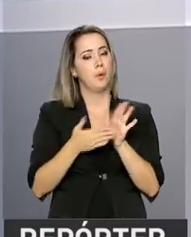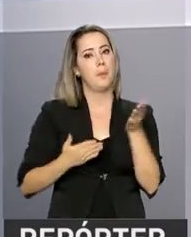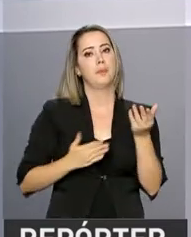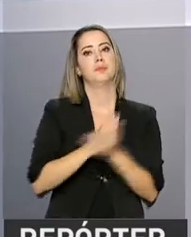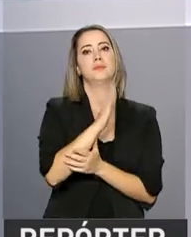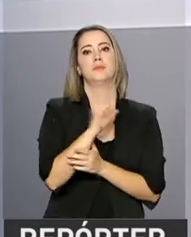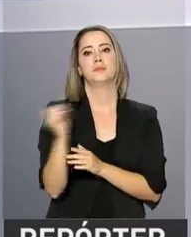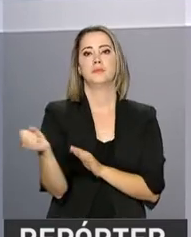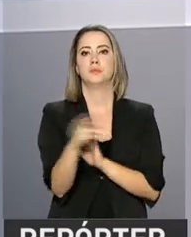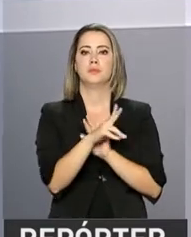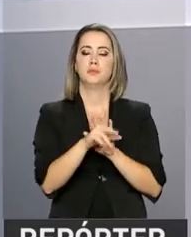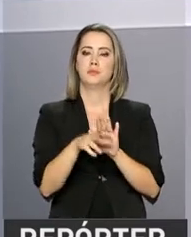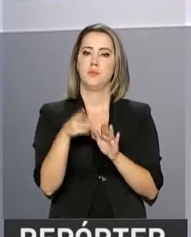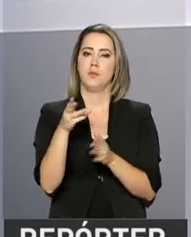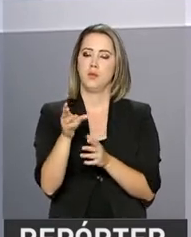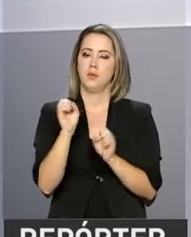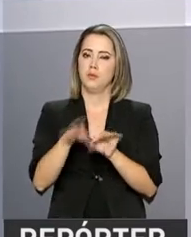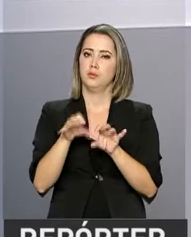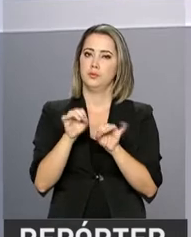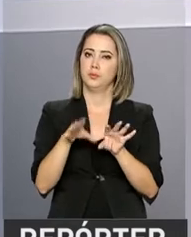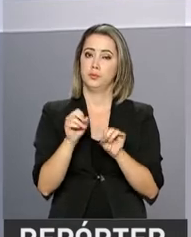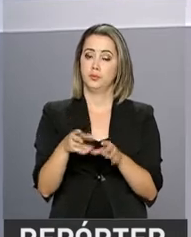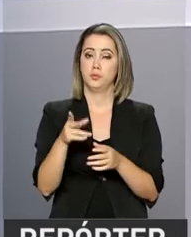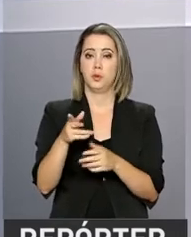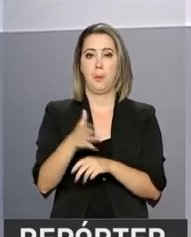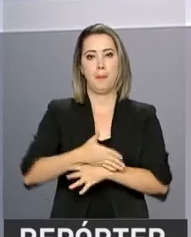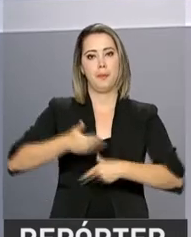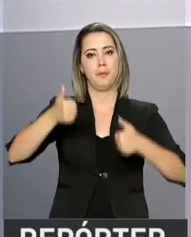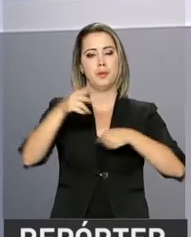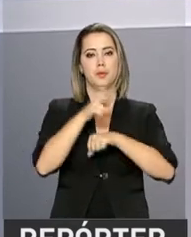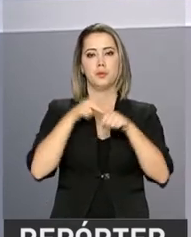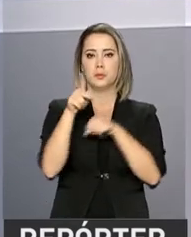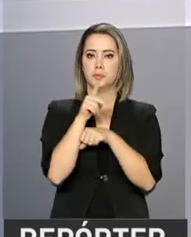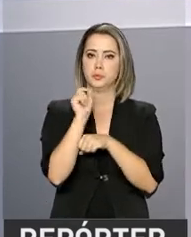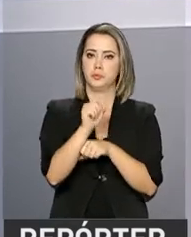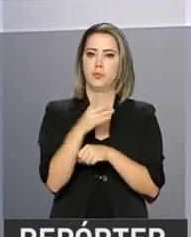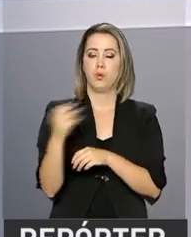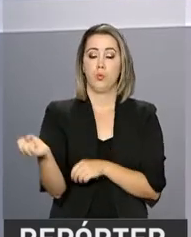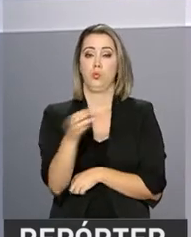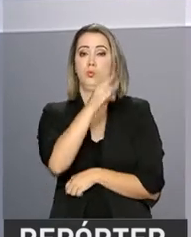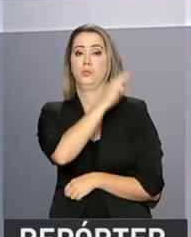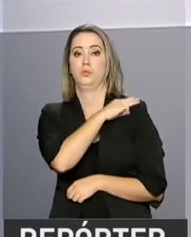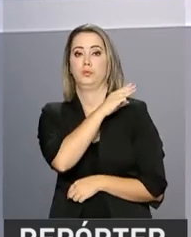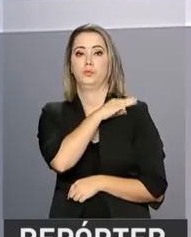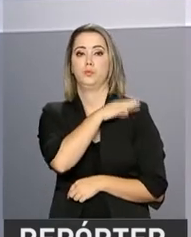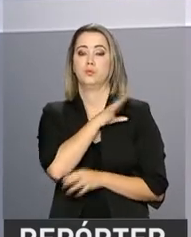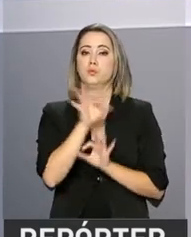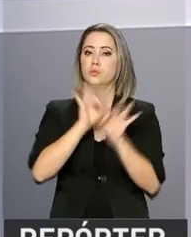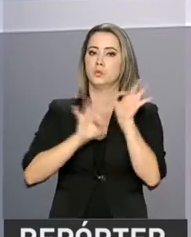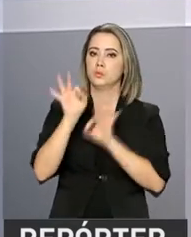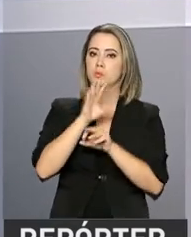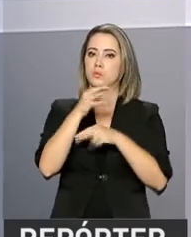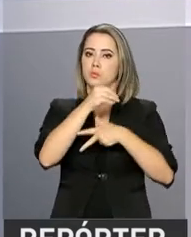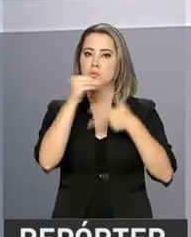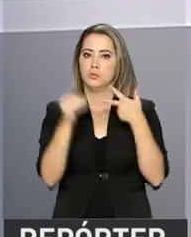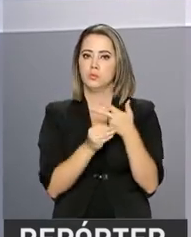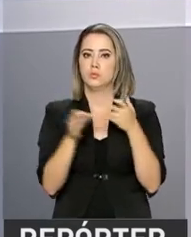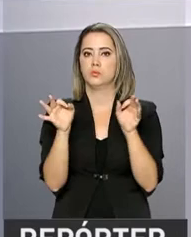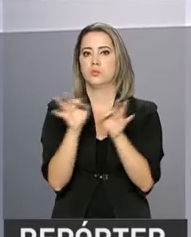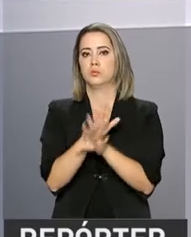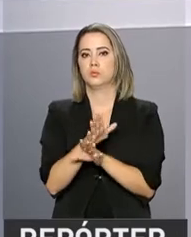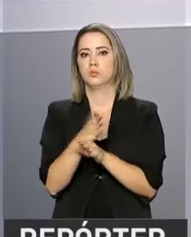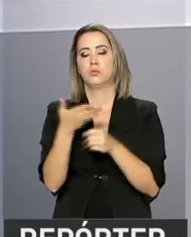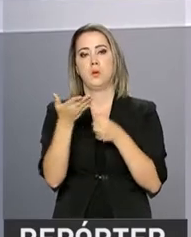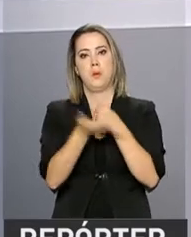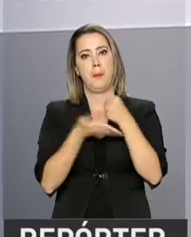aprovadas reformas para melhorar a educação no país. Entre elas estão o novo ensino médio, o aperfeiçoamento do Enem e a